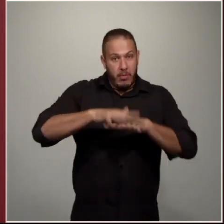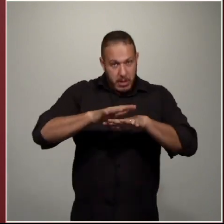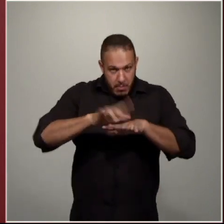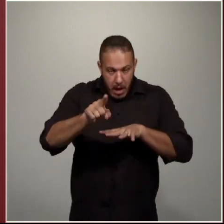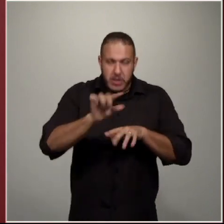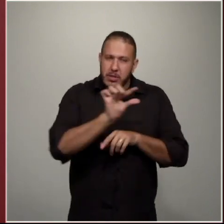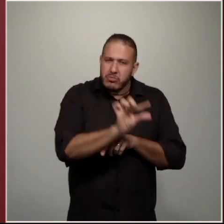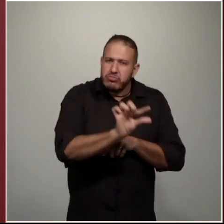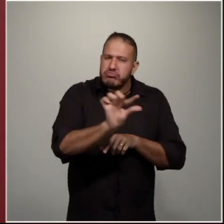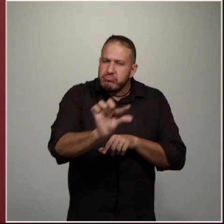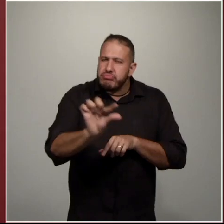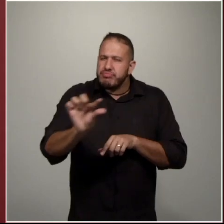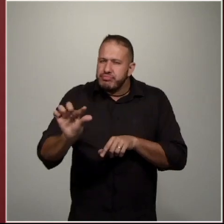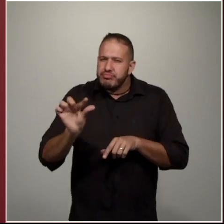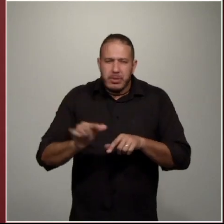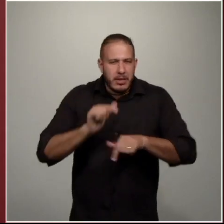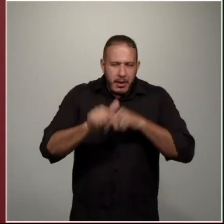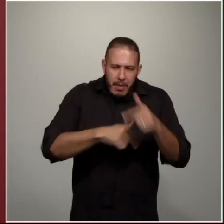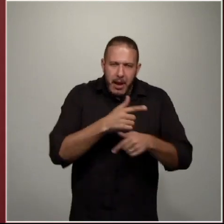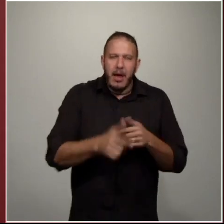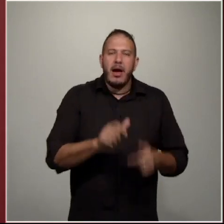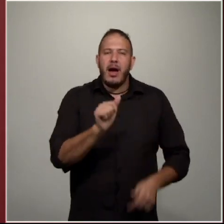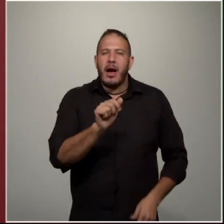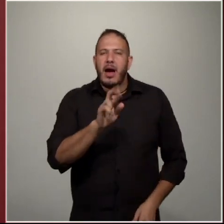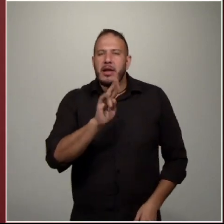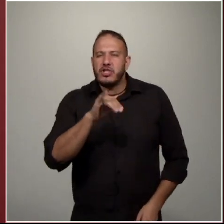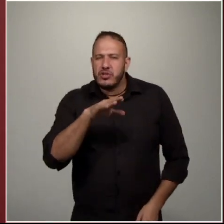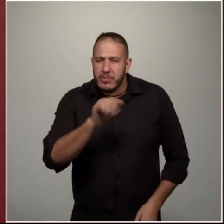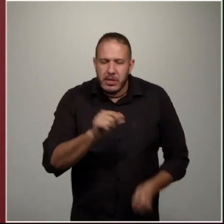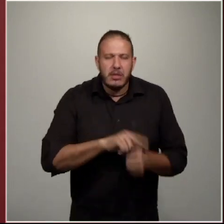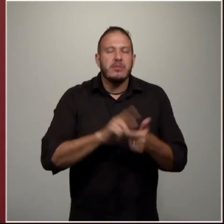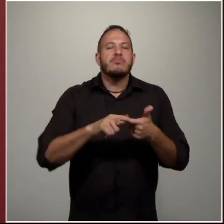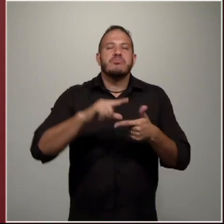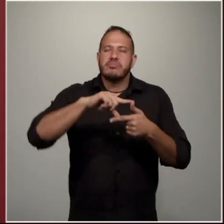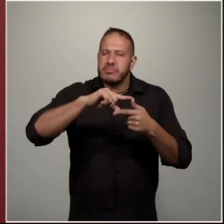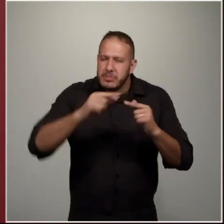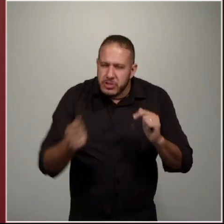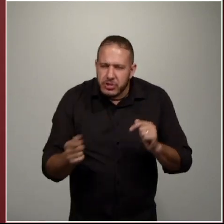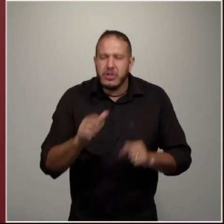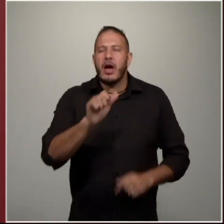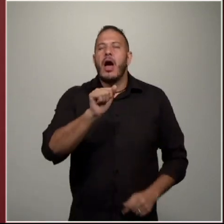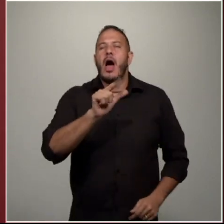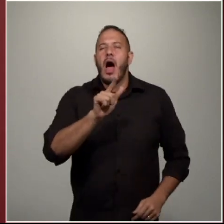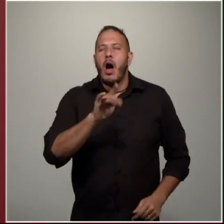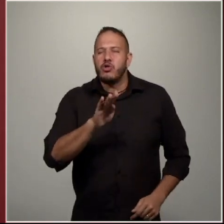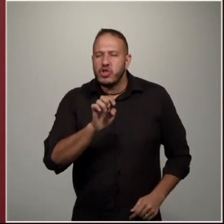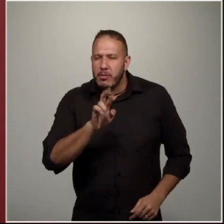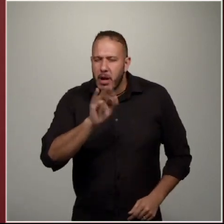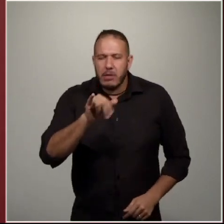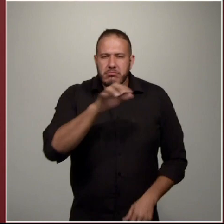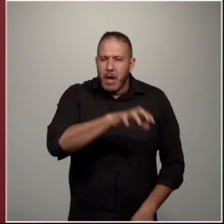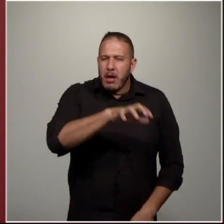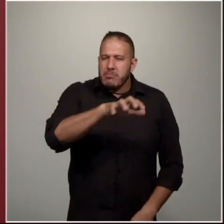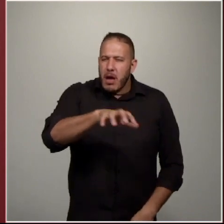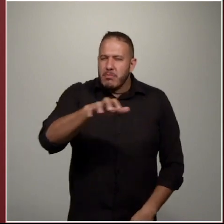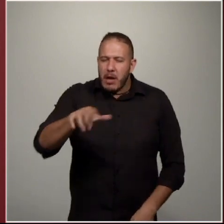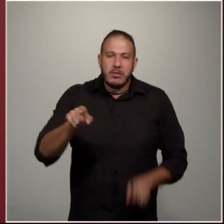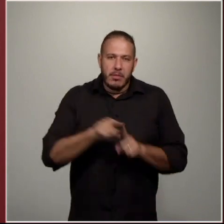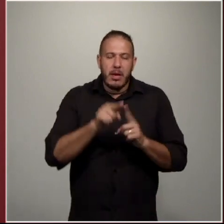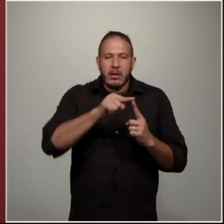então trabalhar a aritmética álgebra geometria e noutros campos com a probabilidade estatística